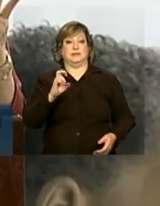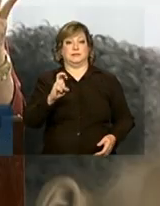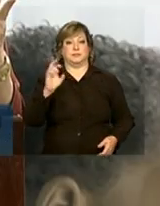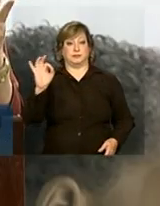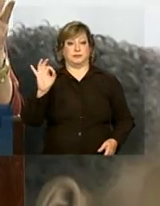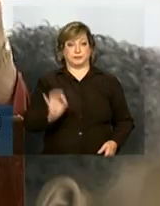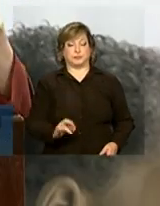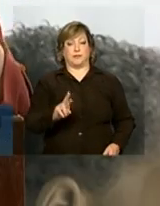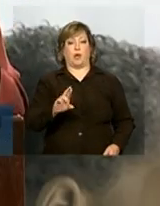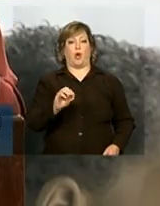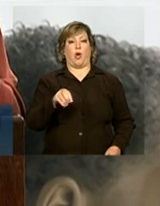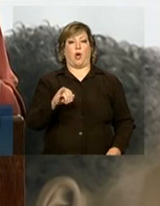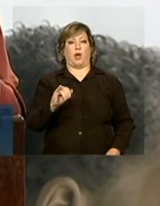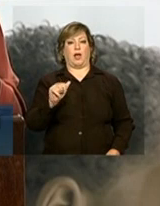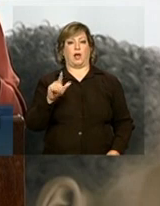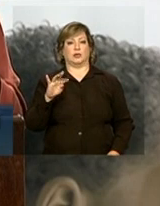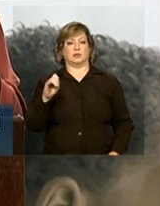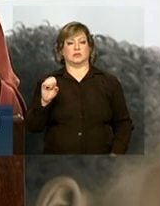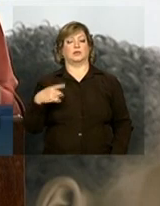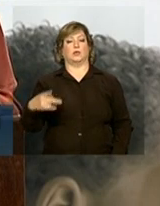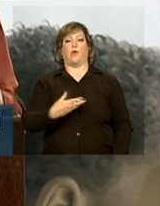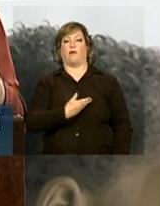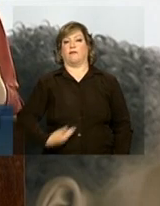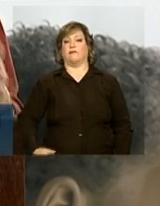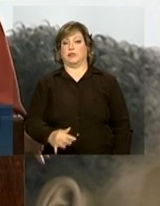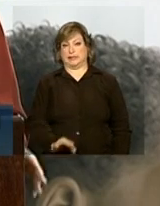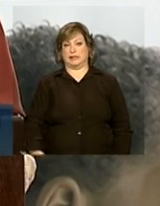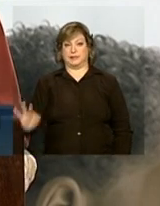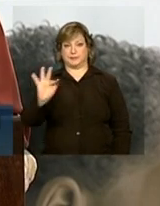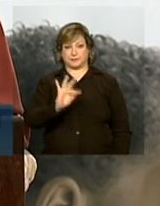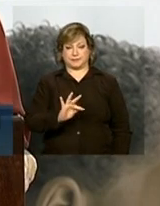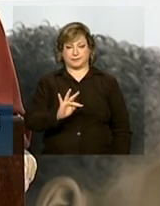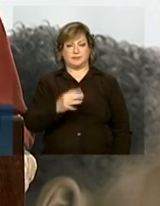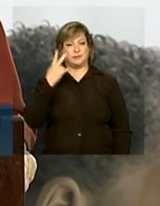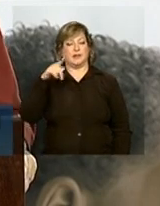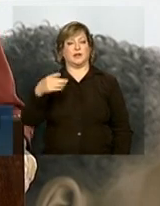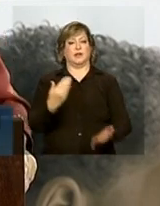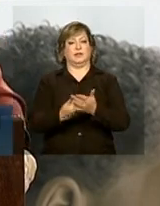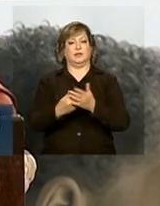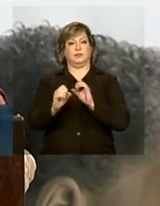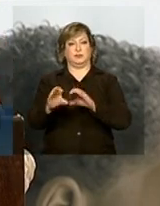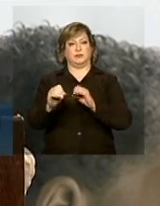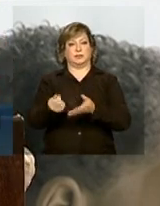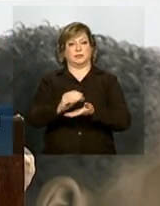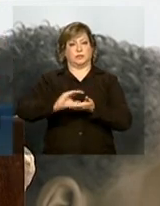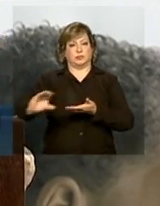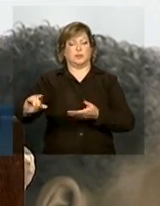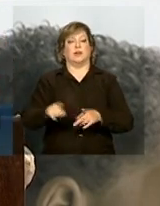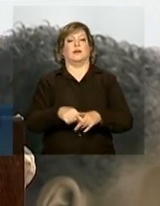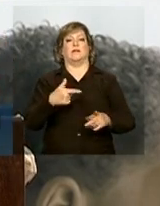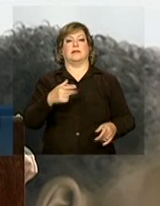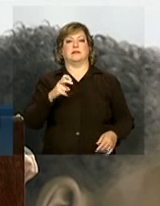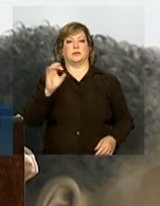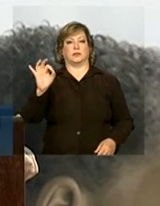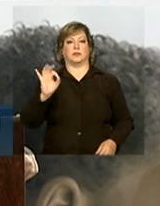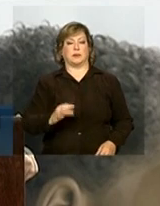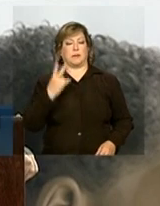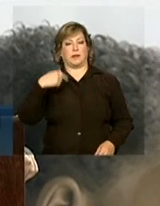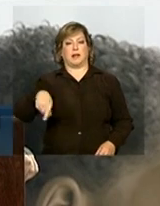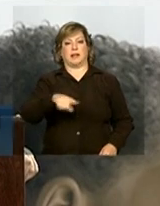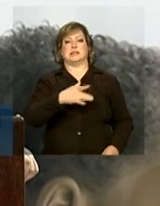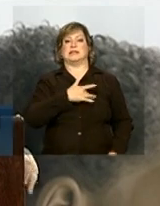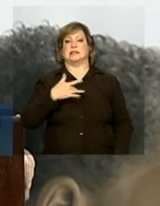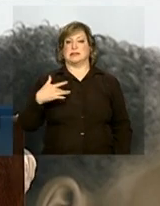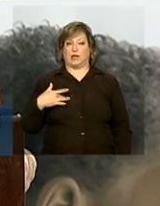dos royalties do governo federal para a educação e 25% para a